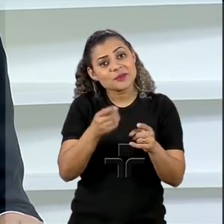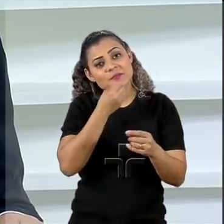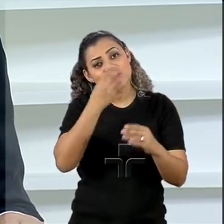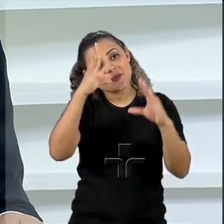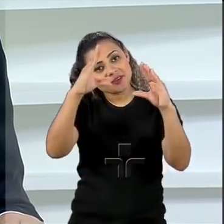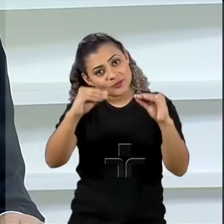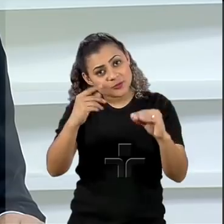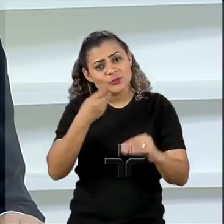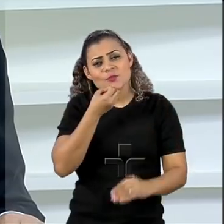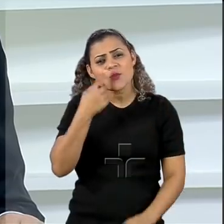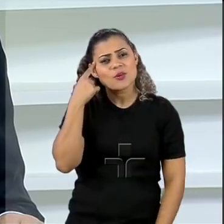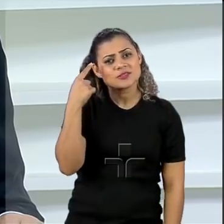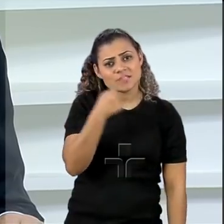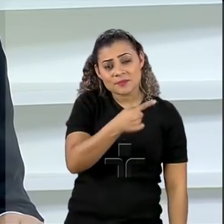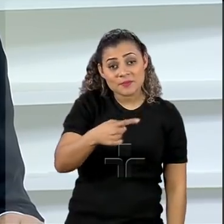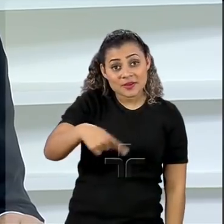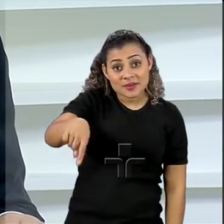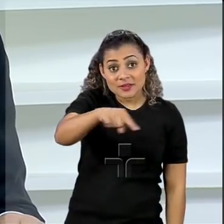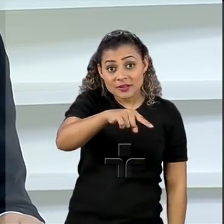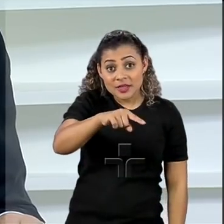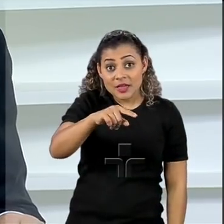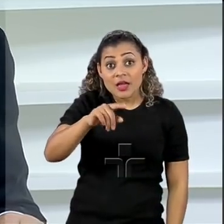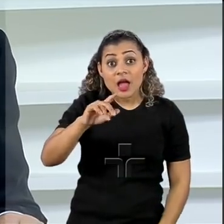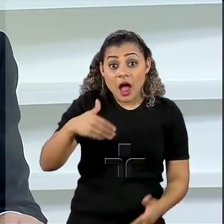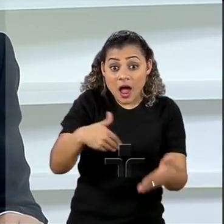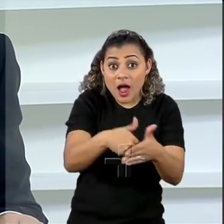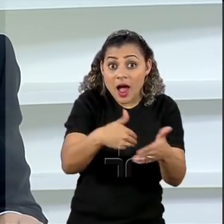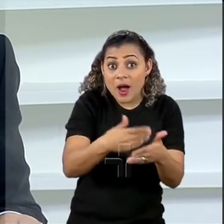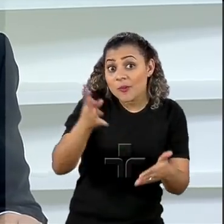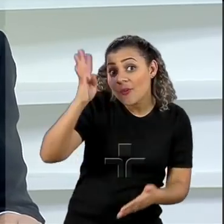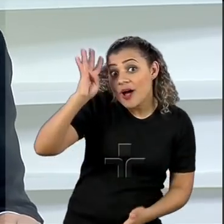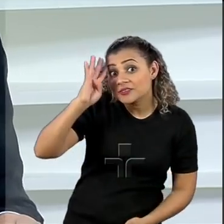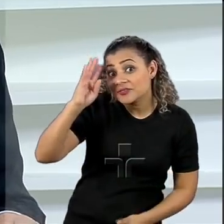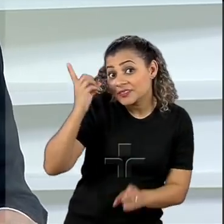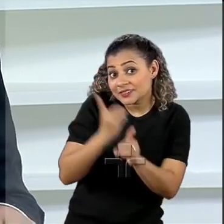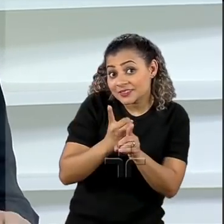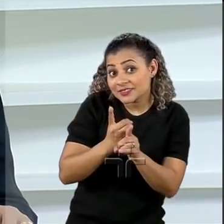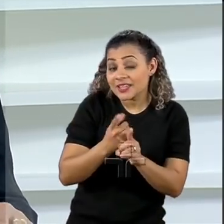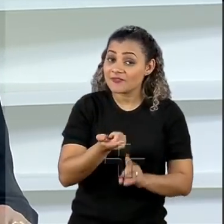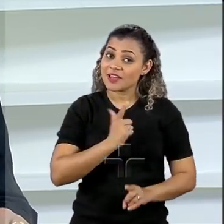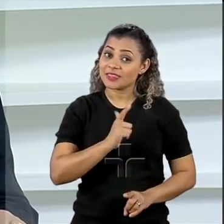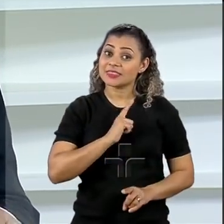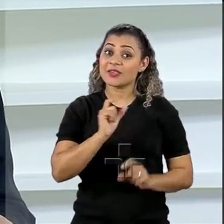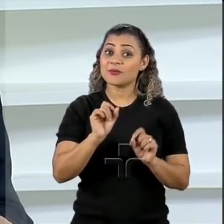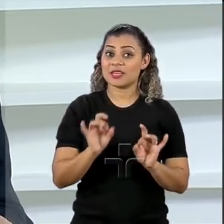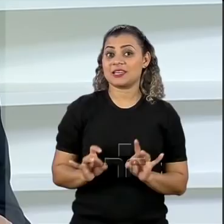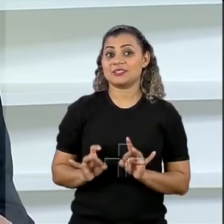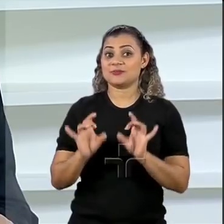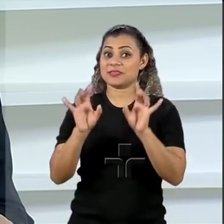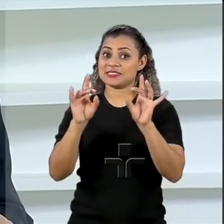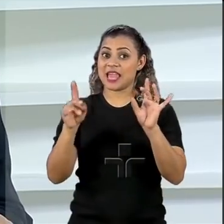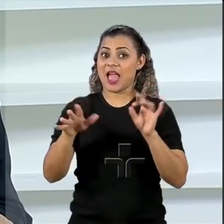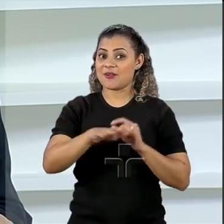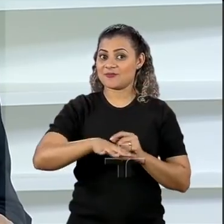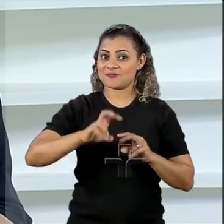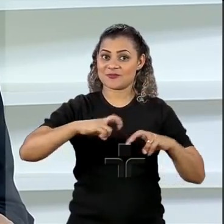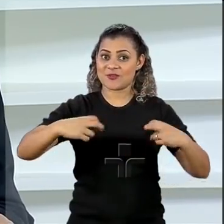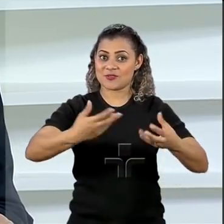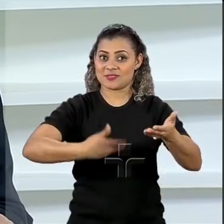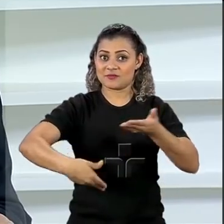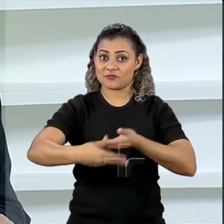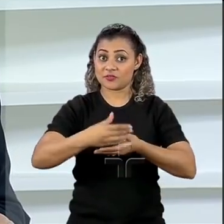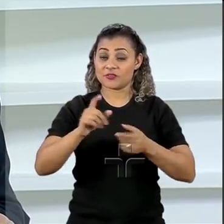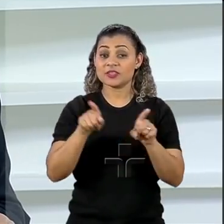noite, boa semana a todos e até a próxima quarta-feira, quando teremos uma edição extra do Roda Viva, com